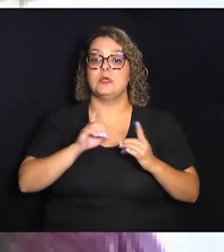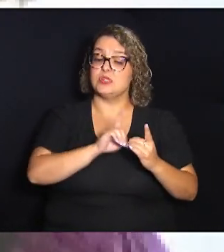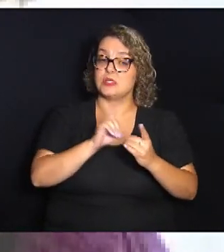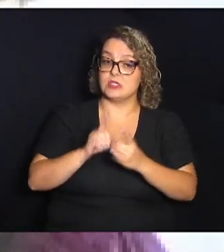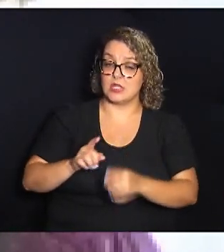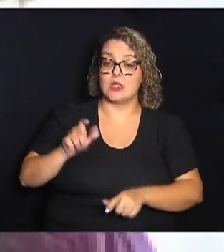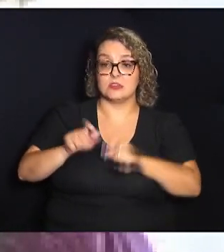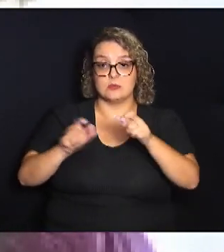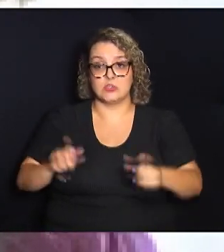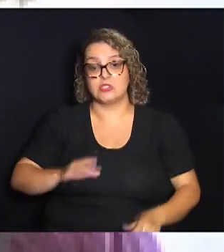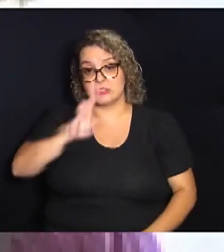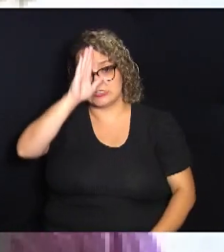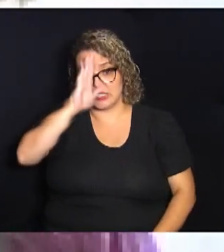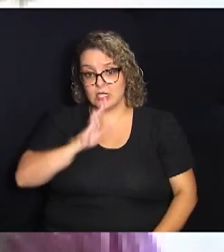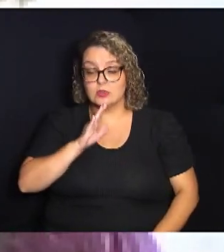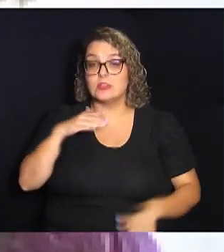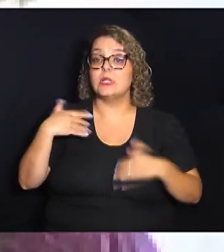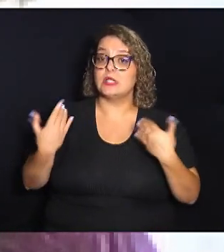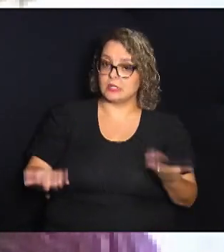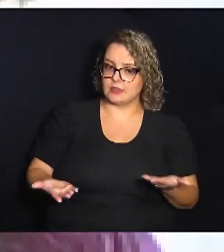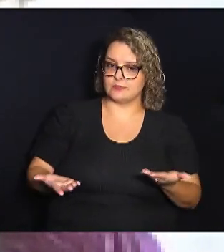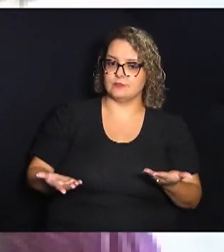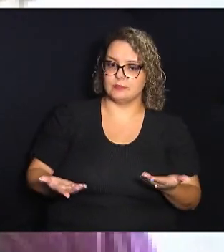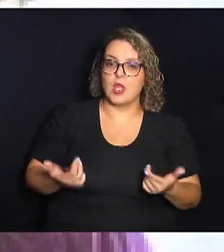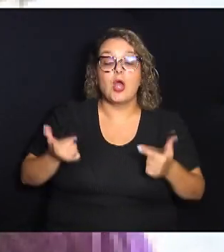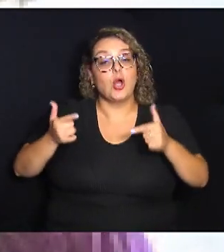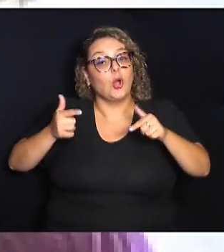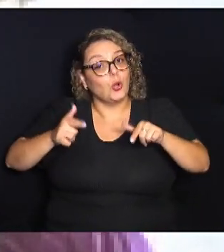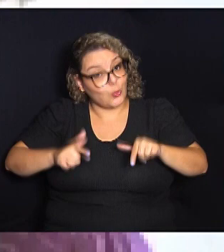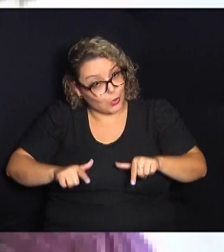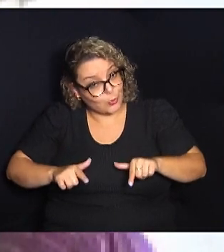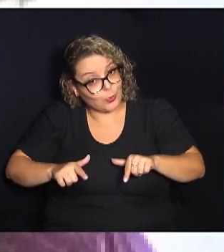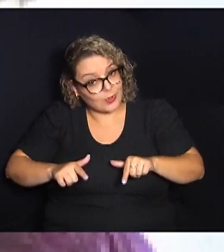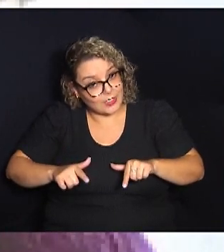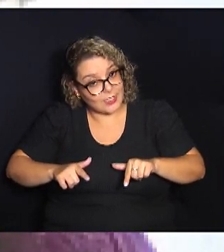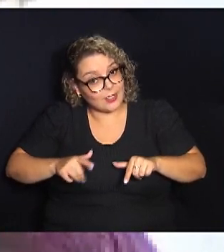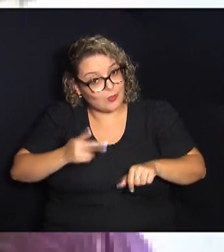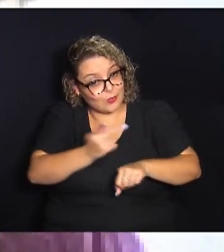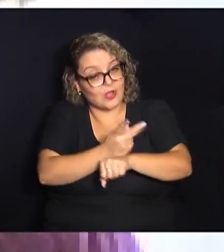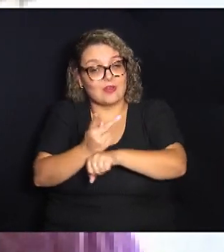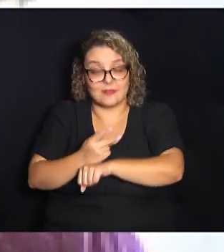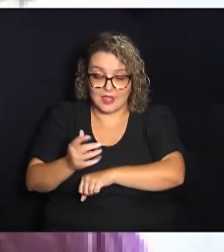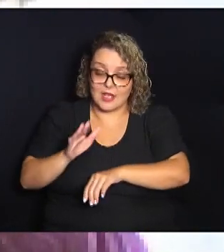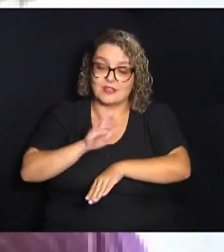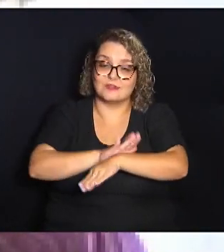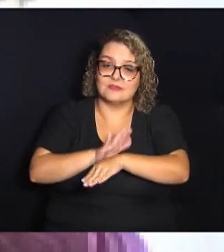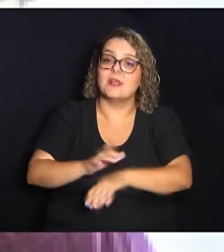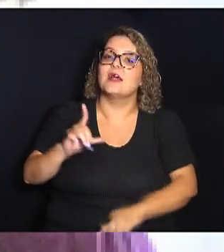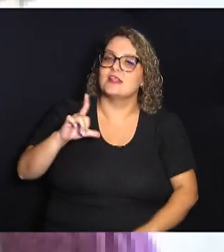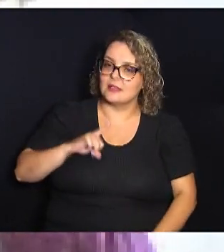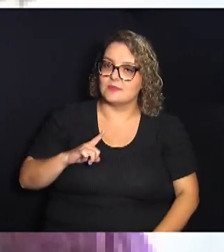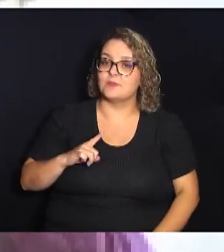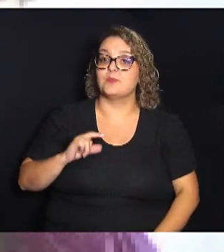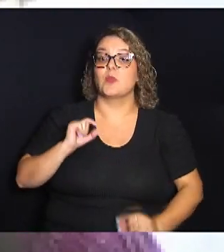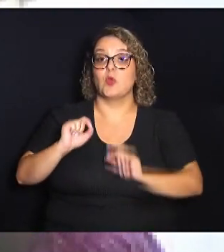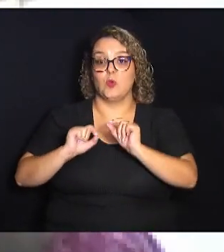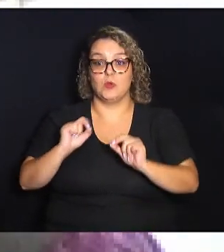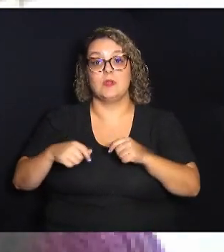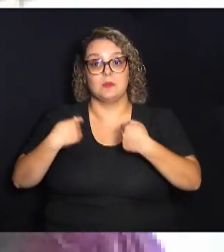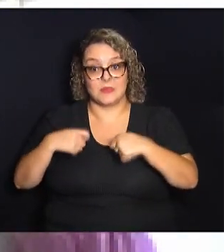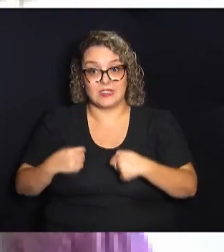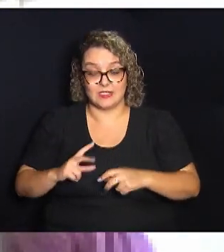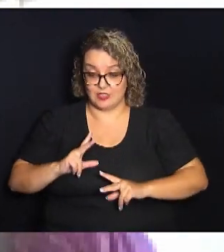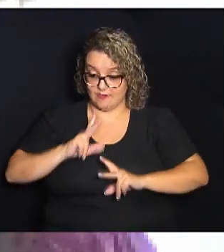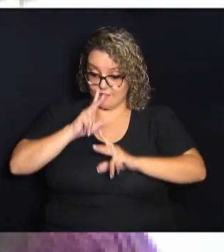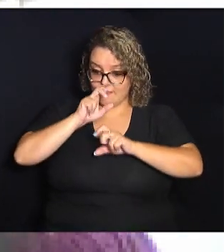pessoas gratuitamente. Então, assim, lugar para você se buscar ajuda existe. O que a gente tem é ter, sabe, força